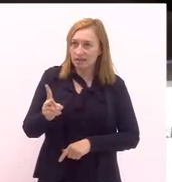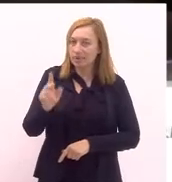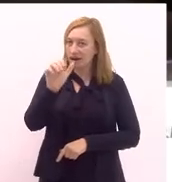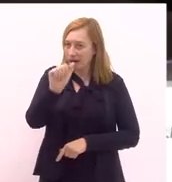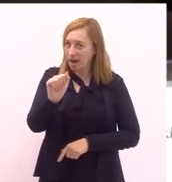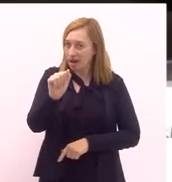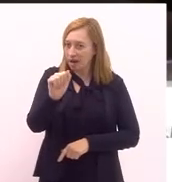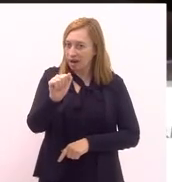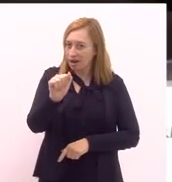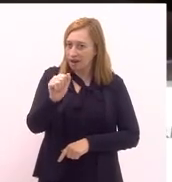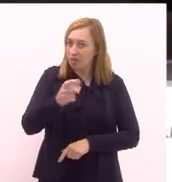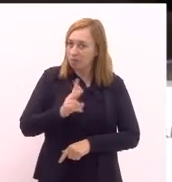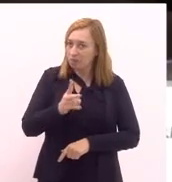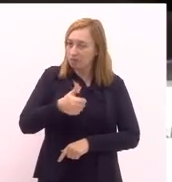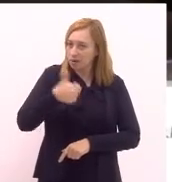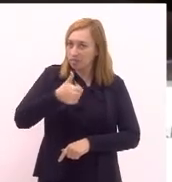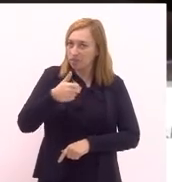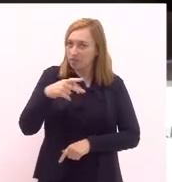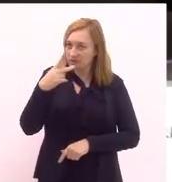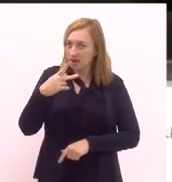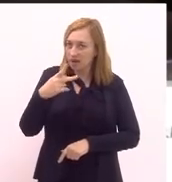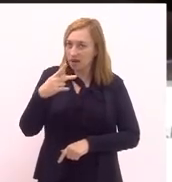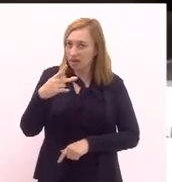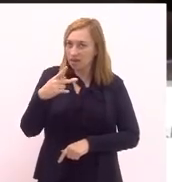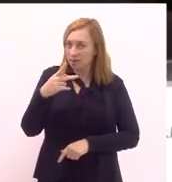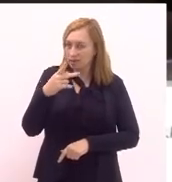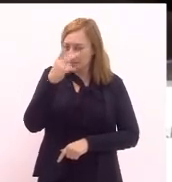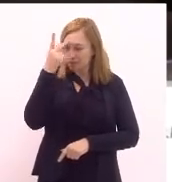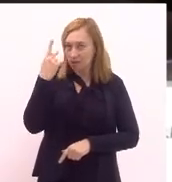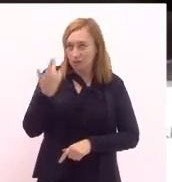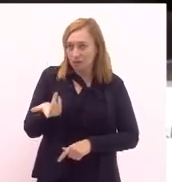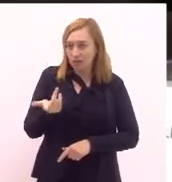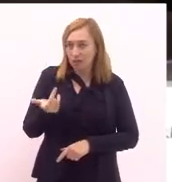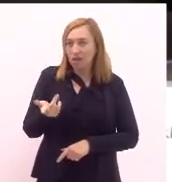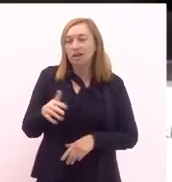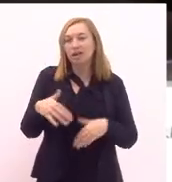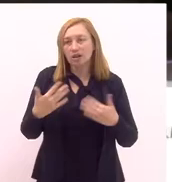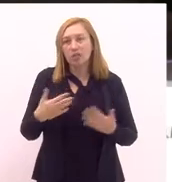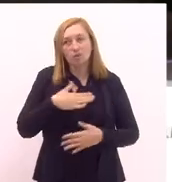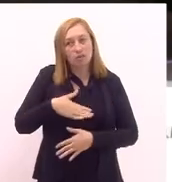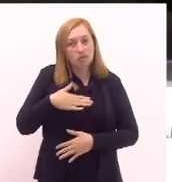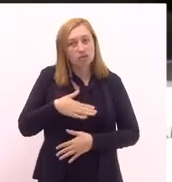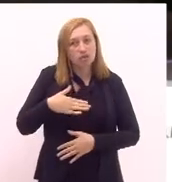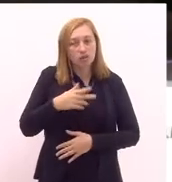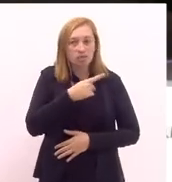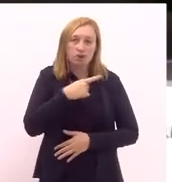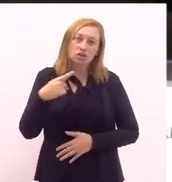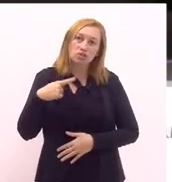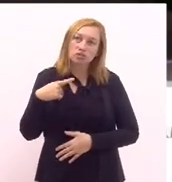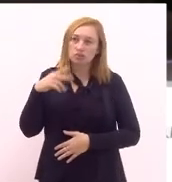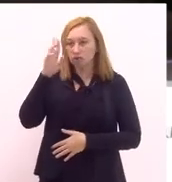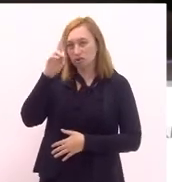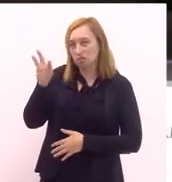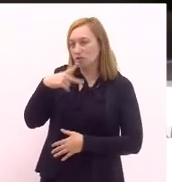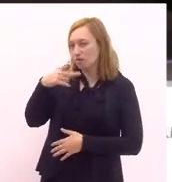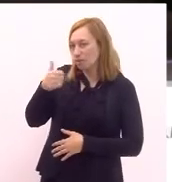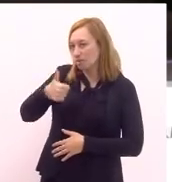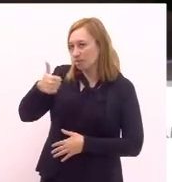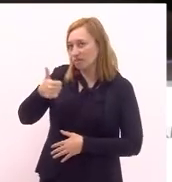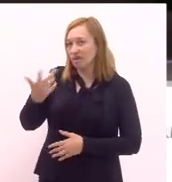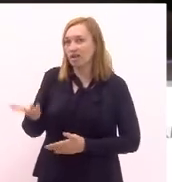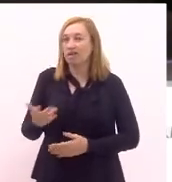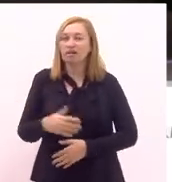letrar geralmente bota logo a pessoa assim então eu gostei muito pastor que o Senhor tem sido primeira